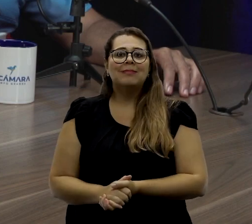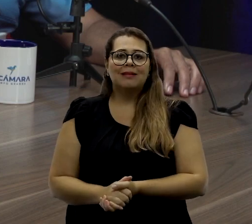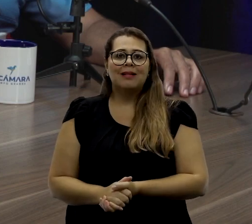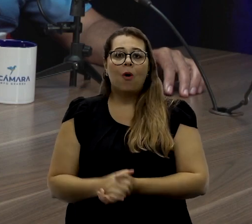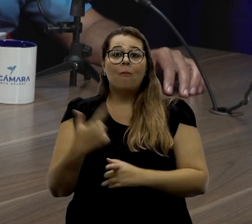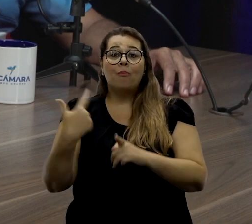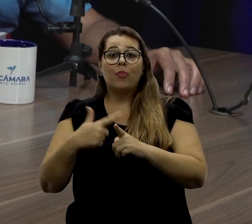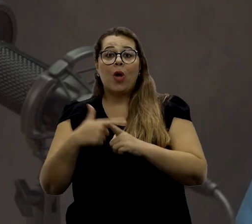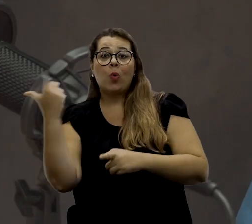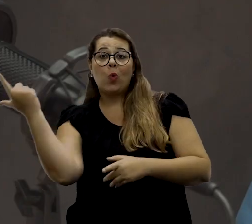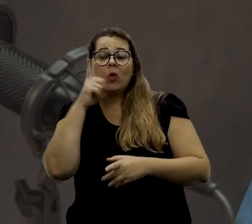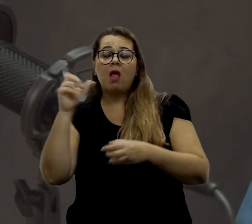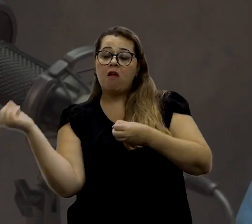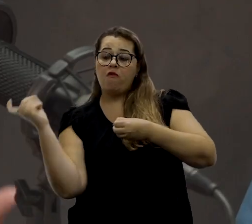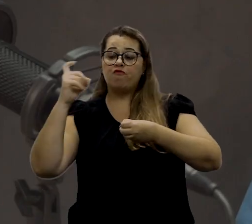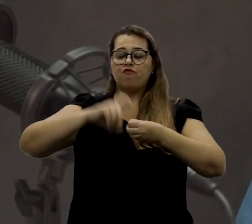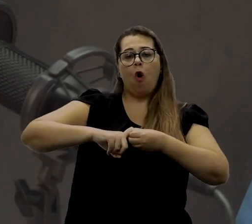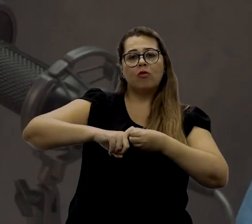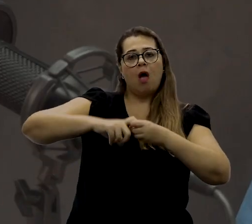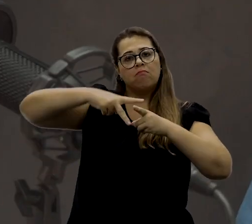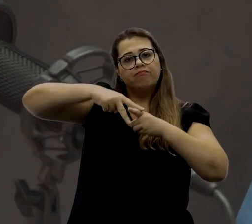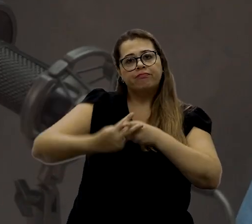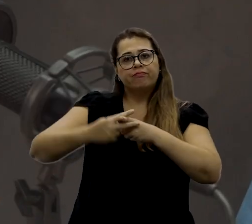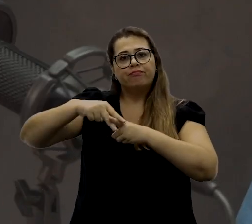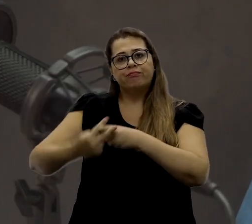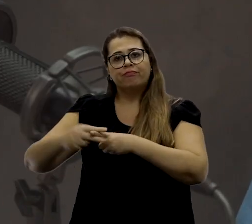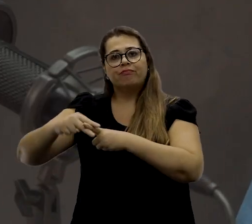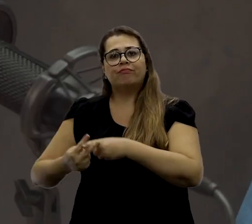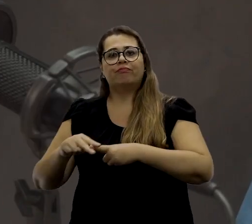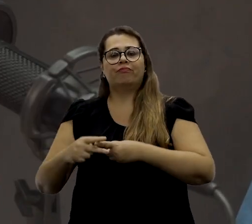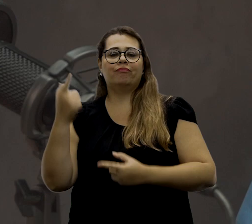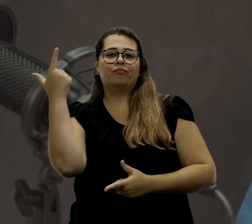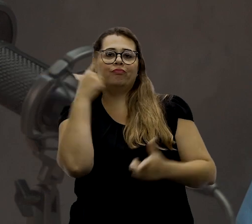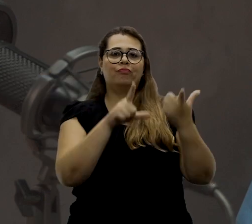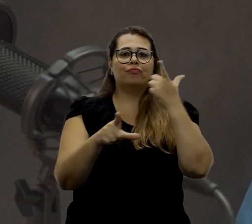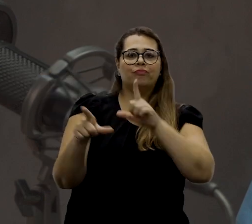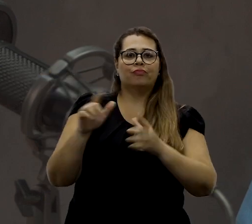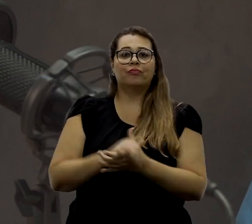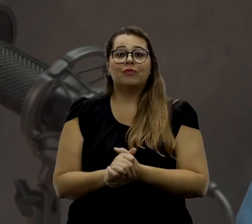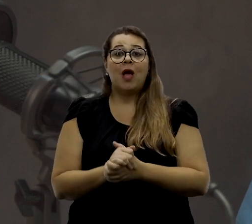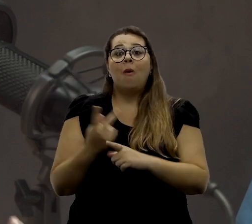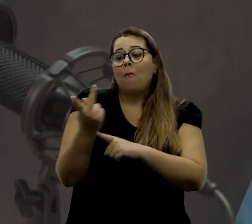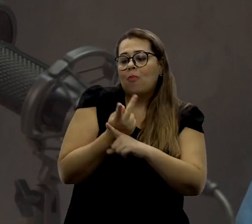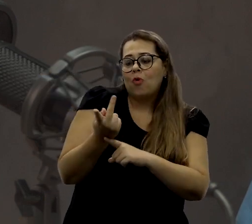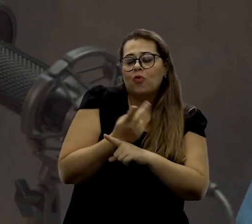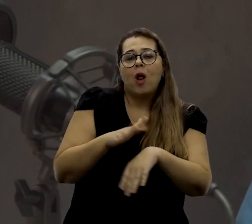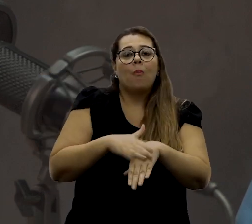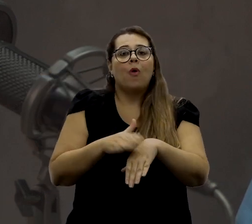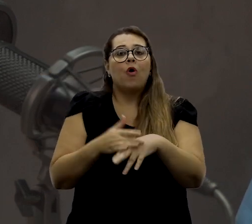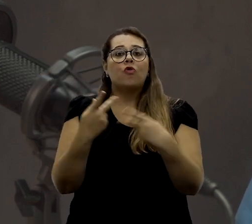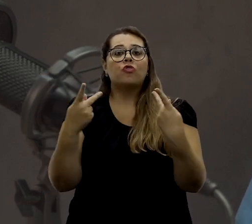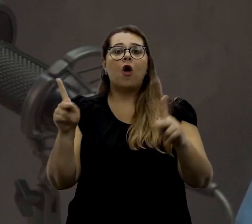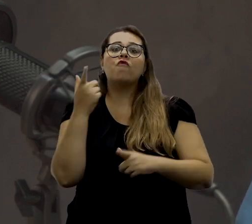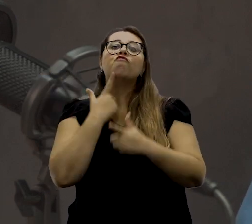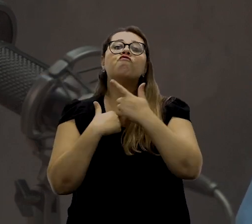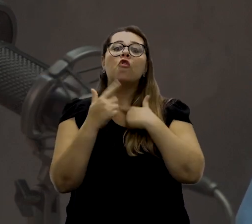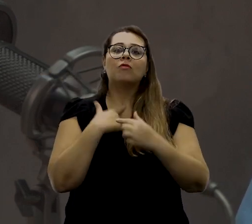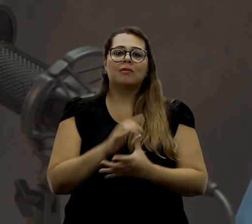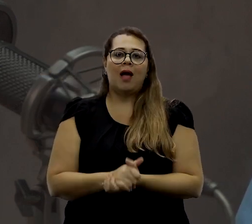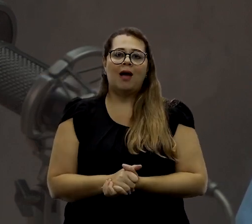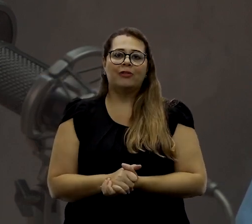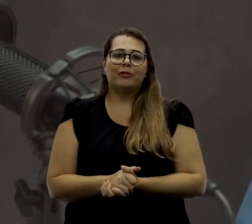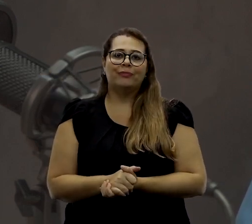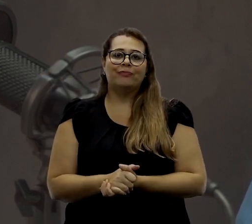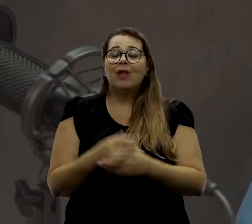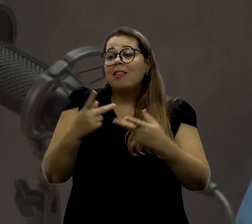isso dentro dela, para daí realmente ela ter essa disponibilidade, essa força, essa energia para ela ir atrás daquilo que ela quer. Né?